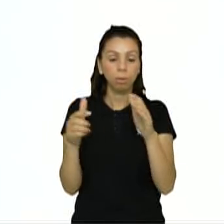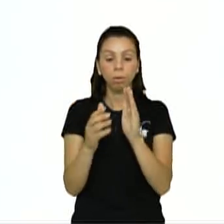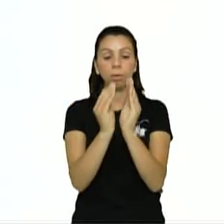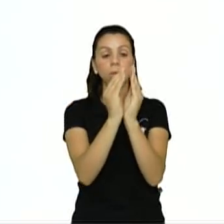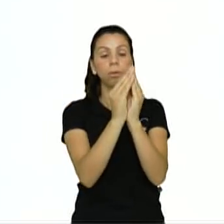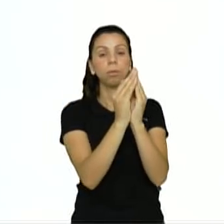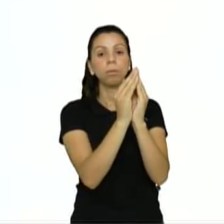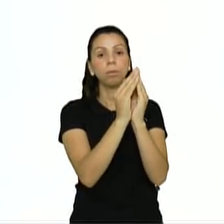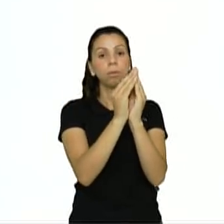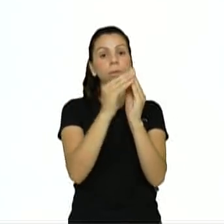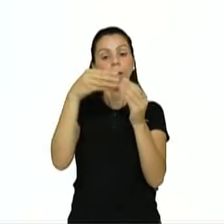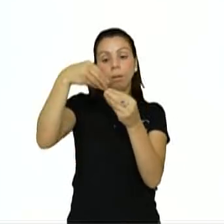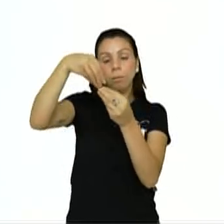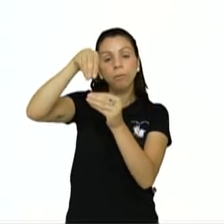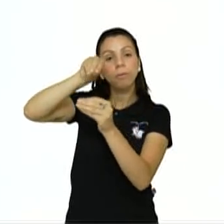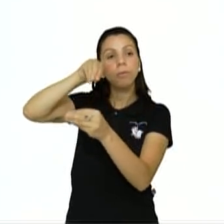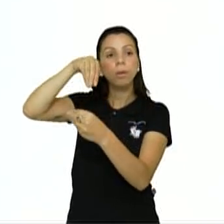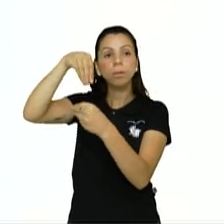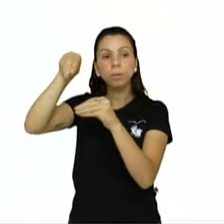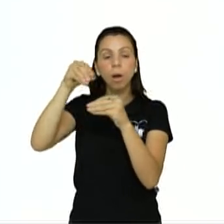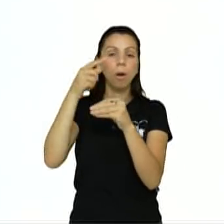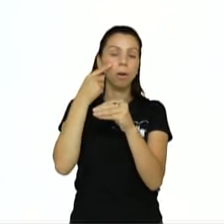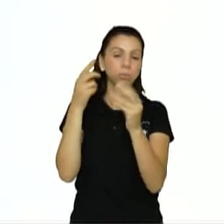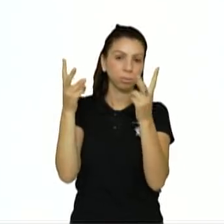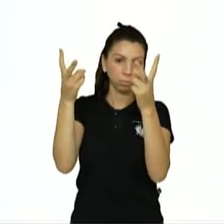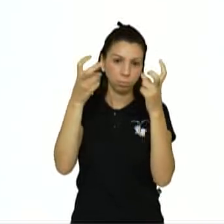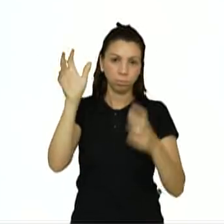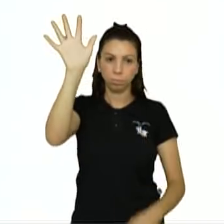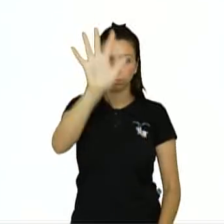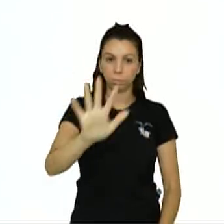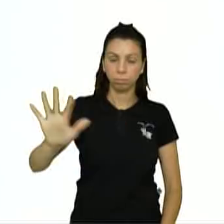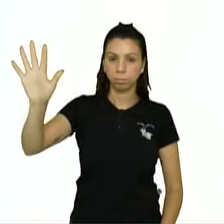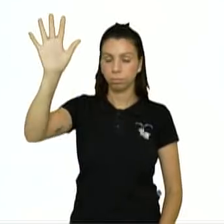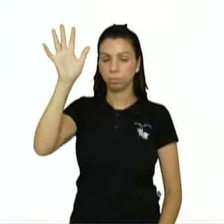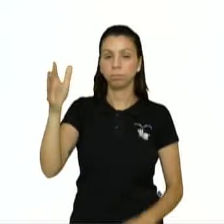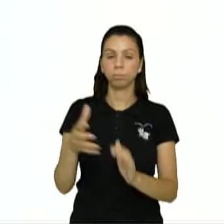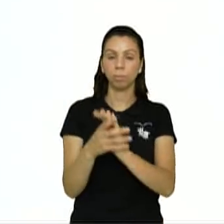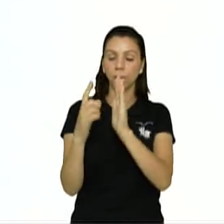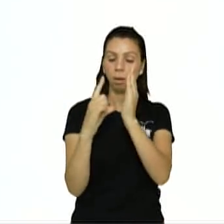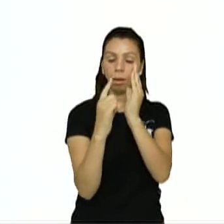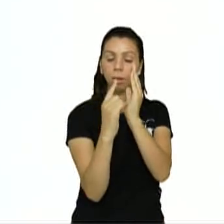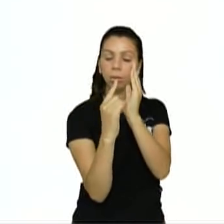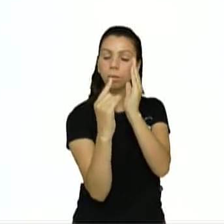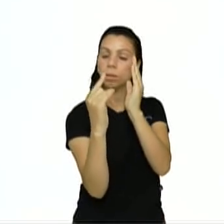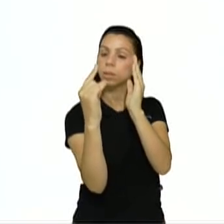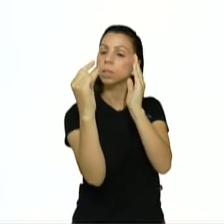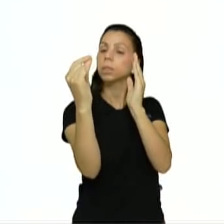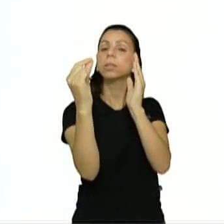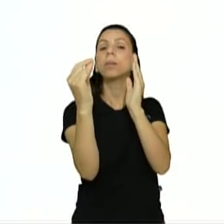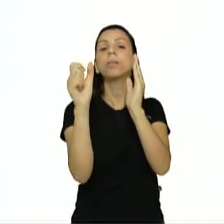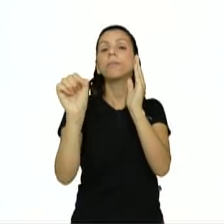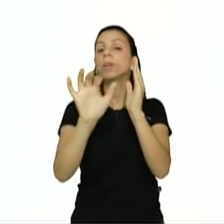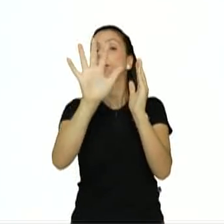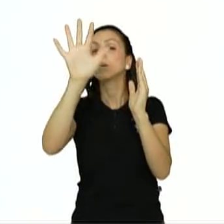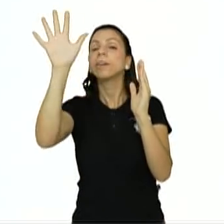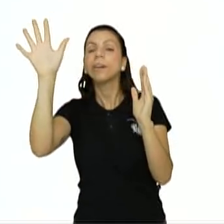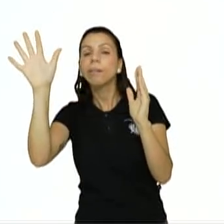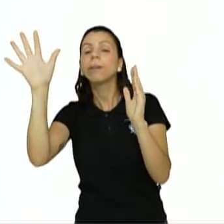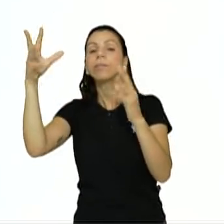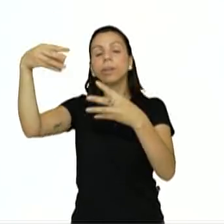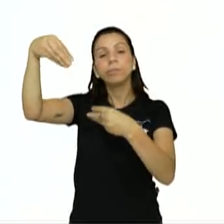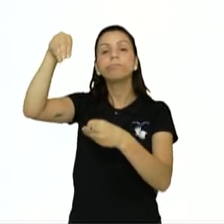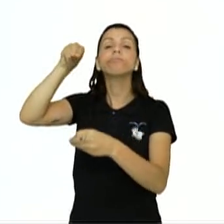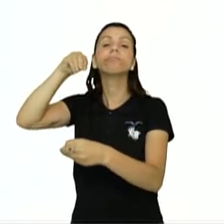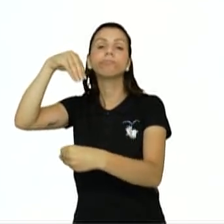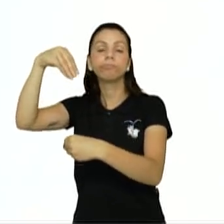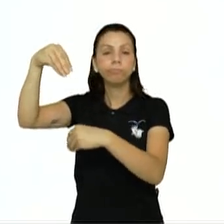corpo fica bem flexível. Você pode ver aqui na imagem, ó, que ele está saindo, ele está bem claro, então ele fica mais sensível. Os predadores